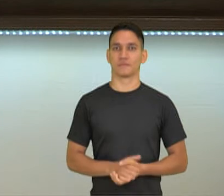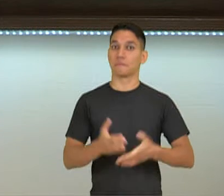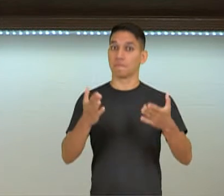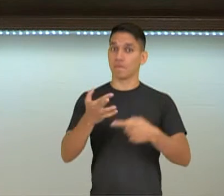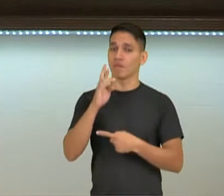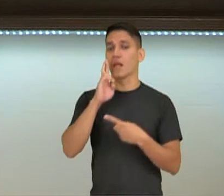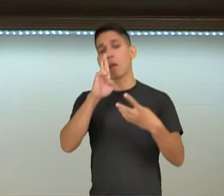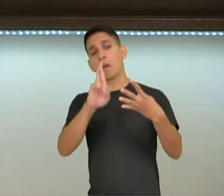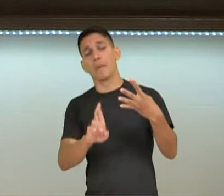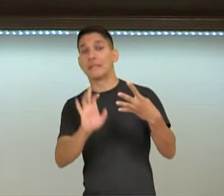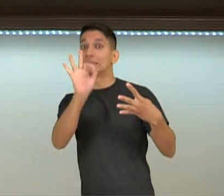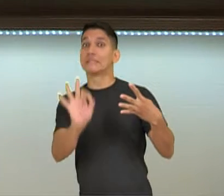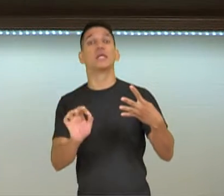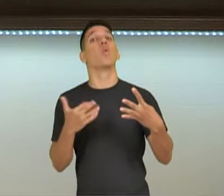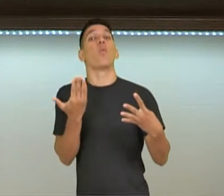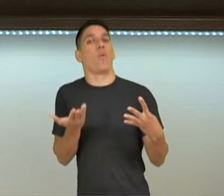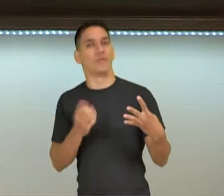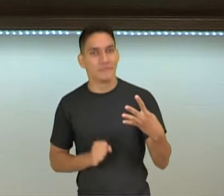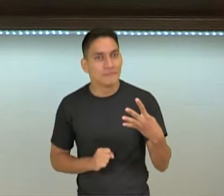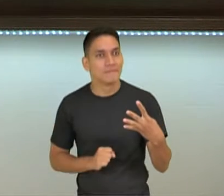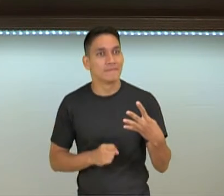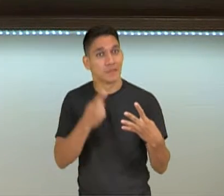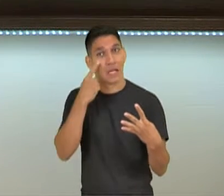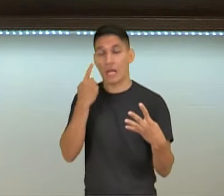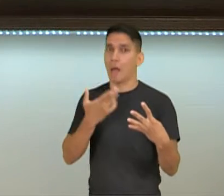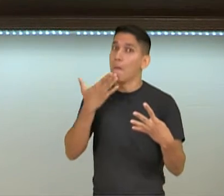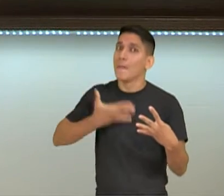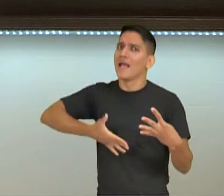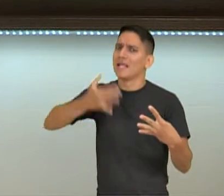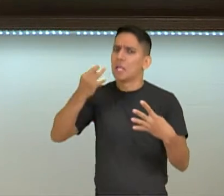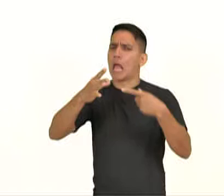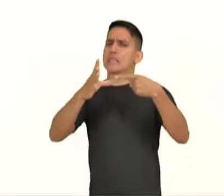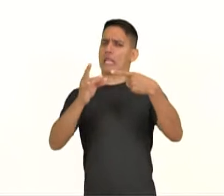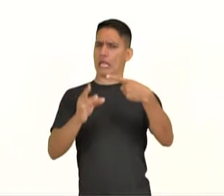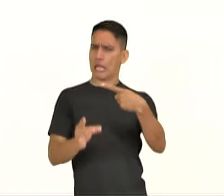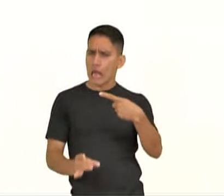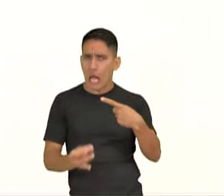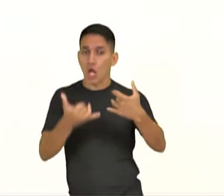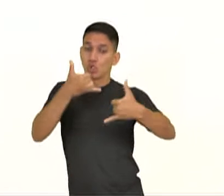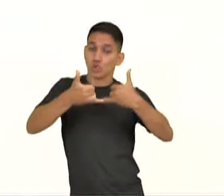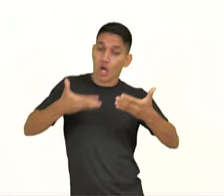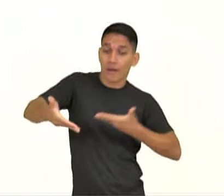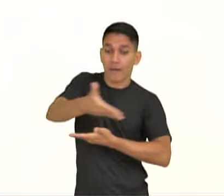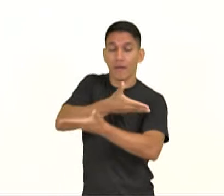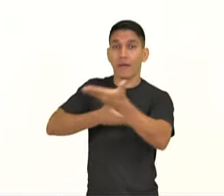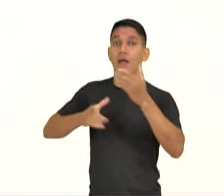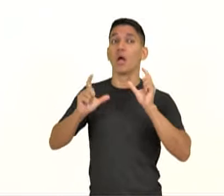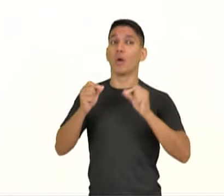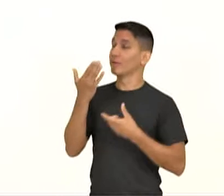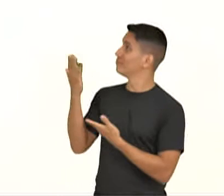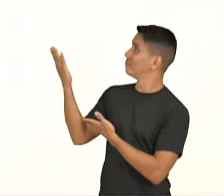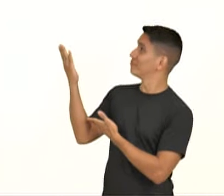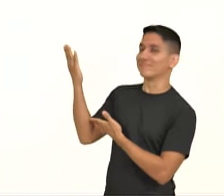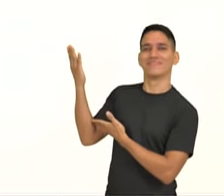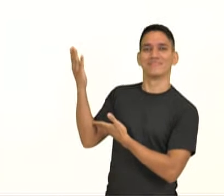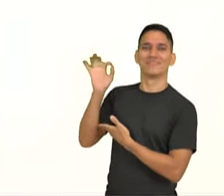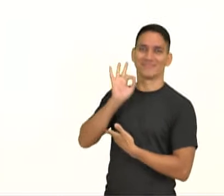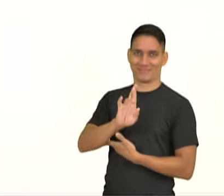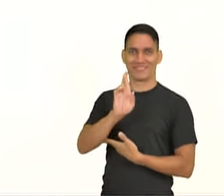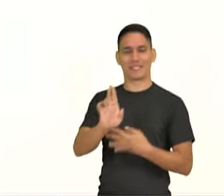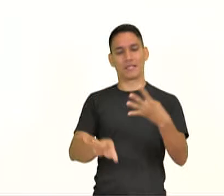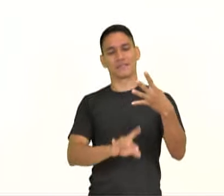Vamos ver a resposta correta? Então, a melhor definição para os jogos cooperativos é a letra